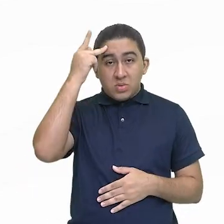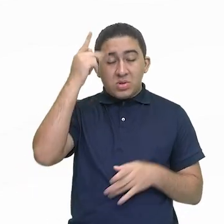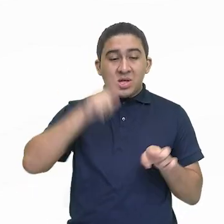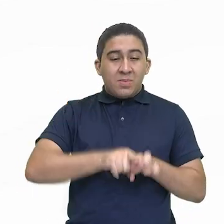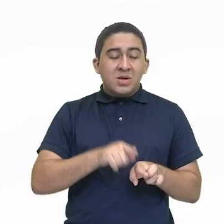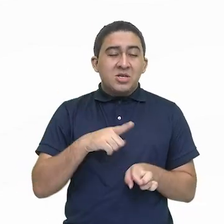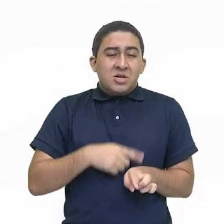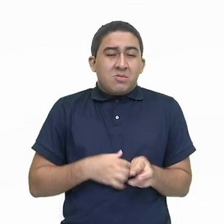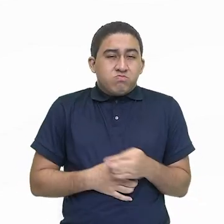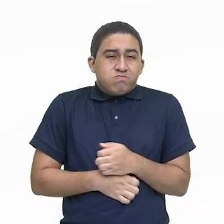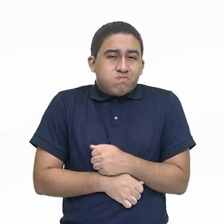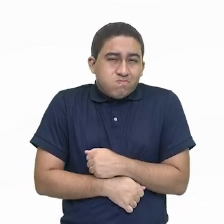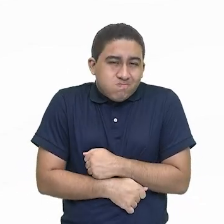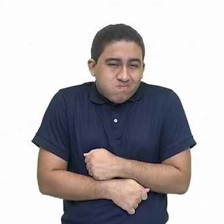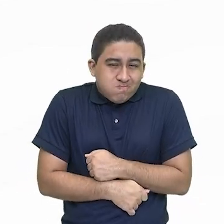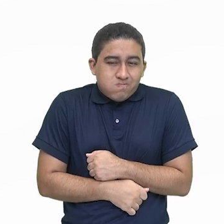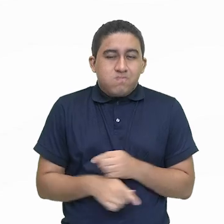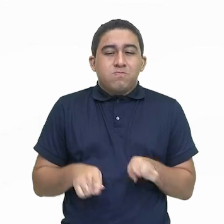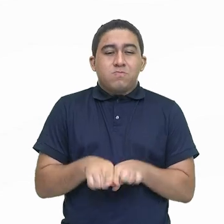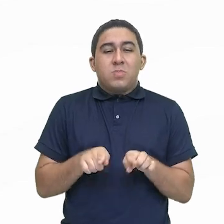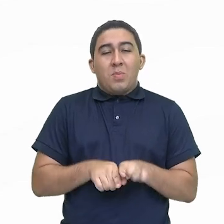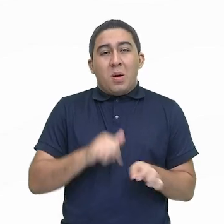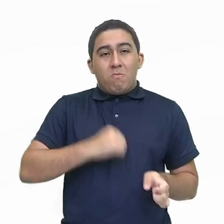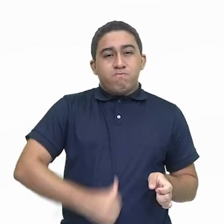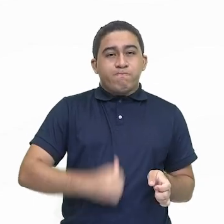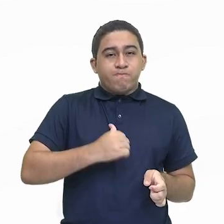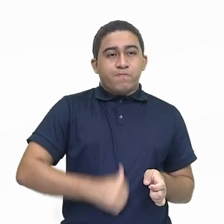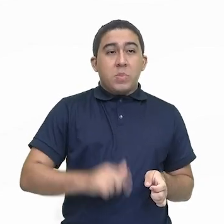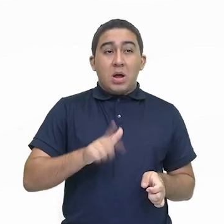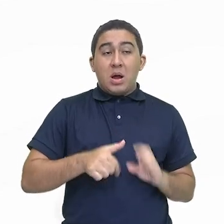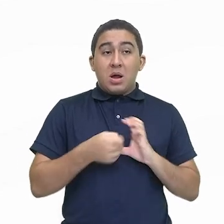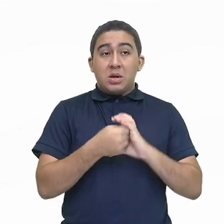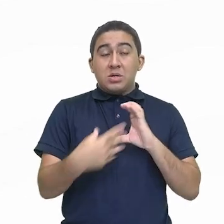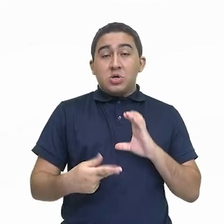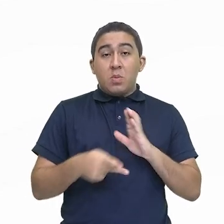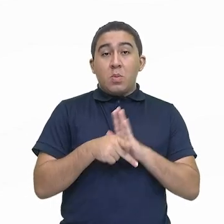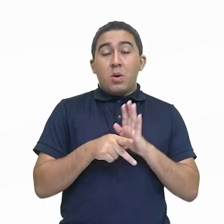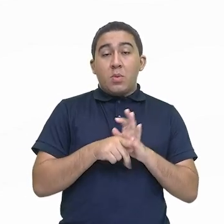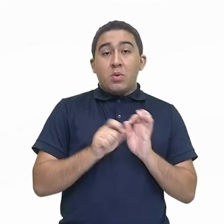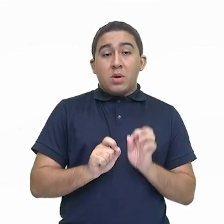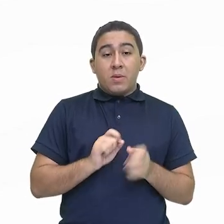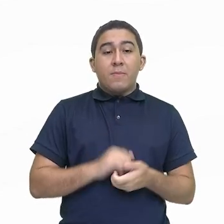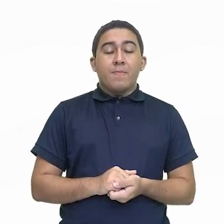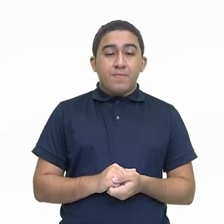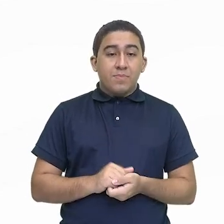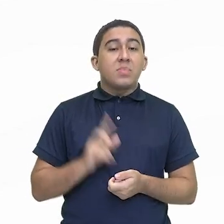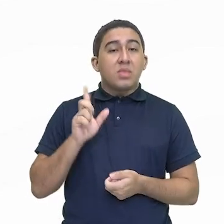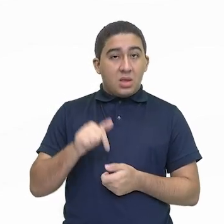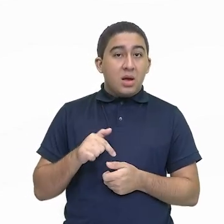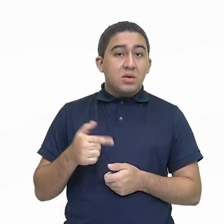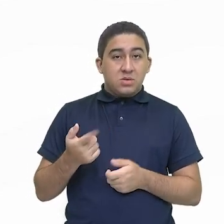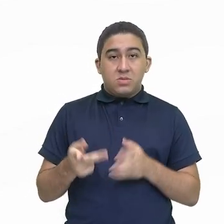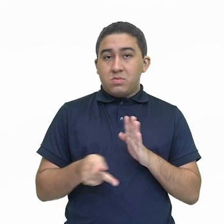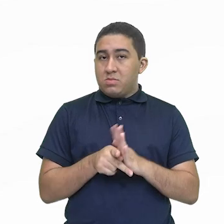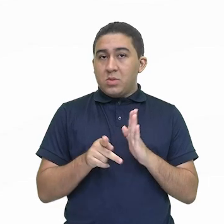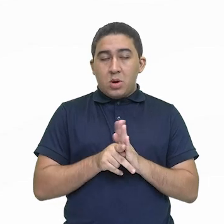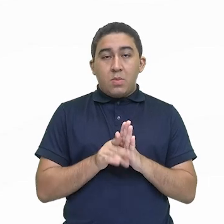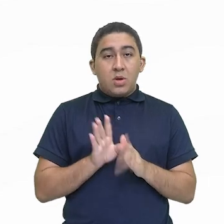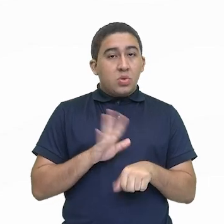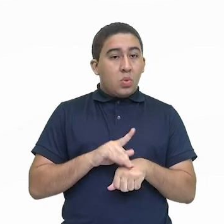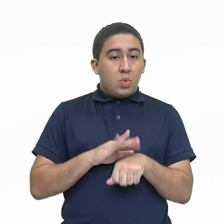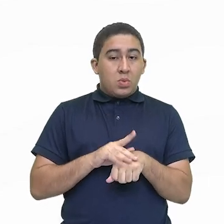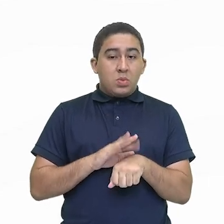aquela dor de barriga, né? E diarreia, característico ali da presença desses germes. Todos